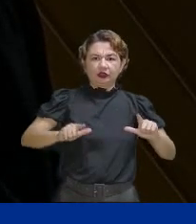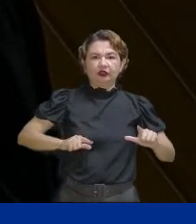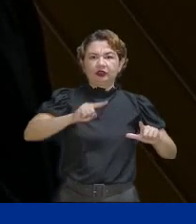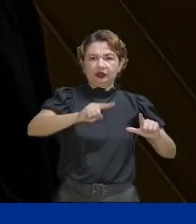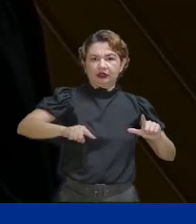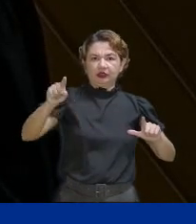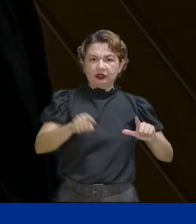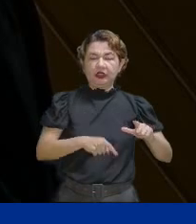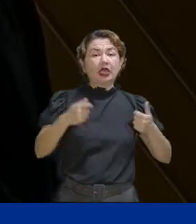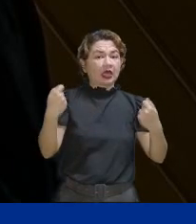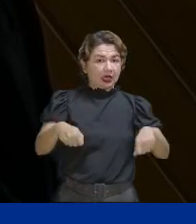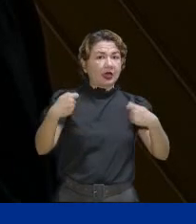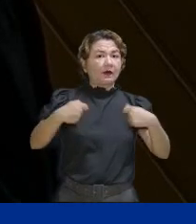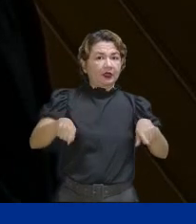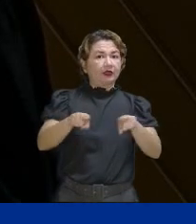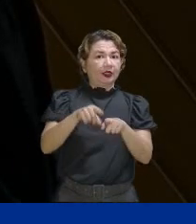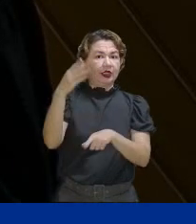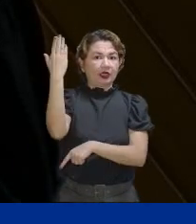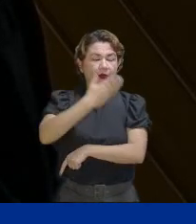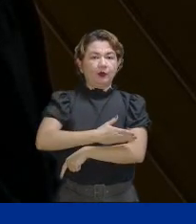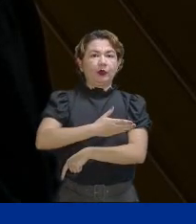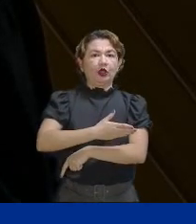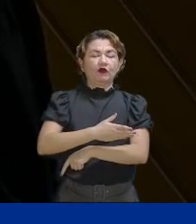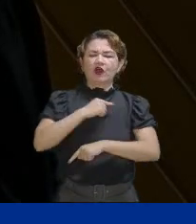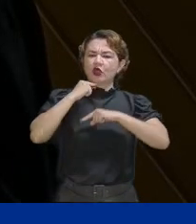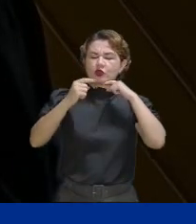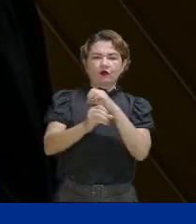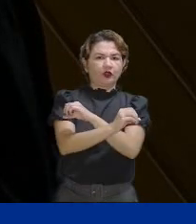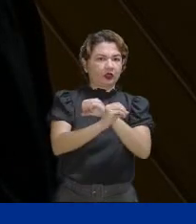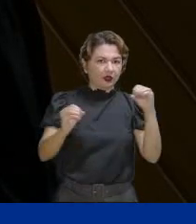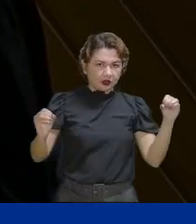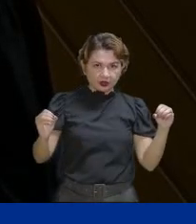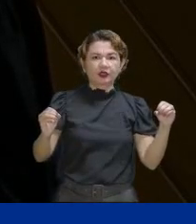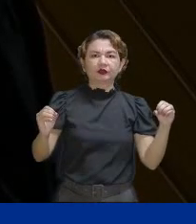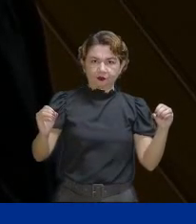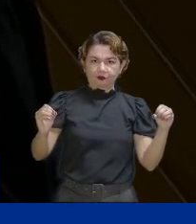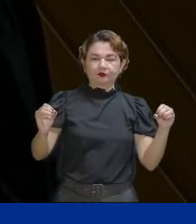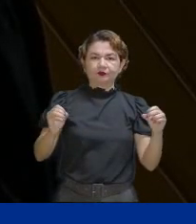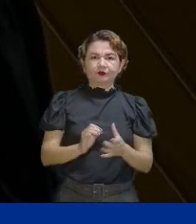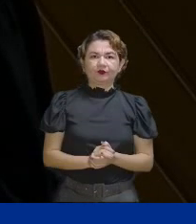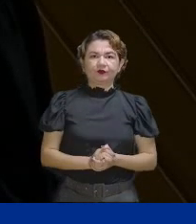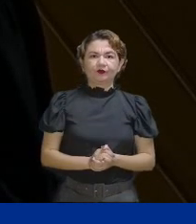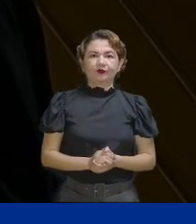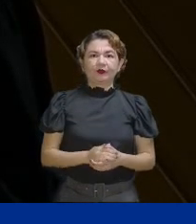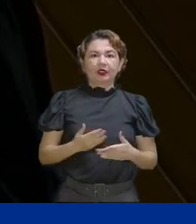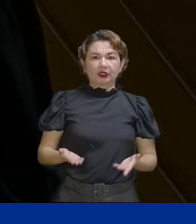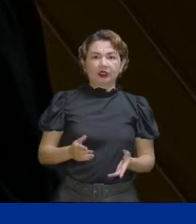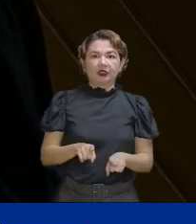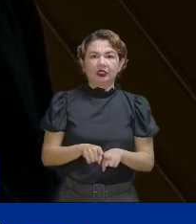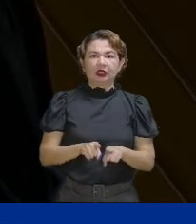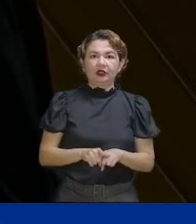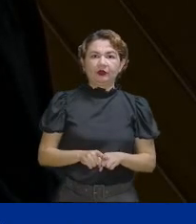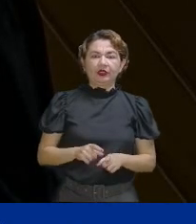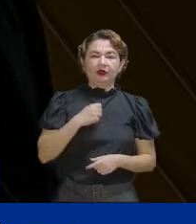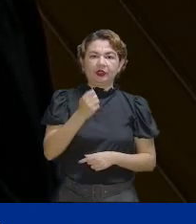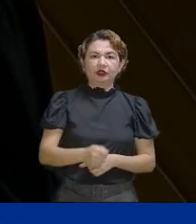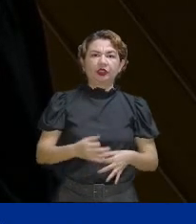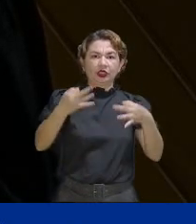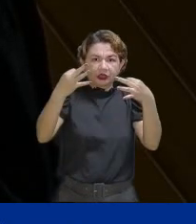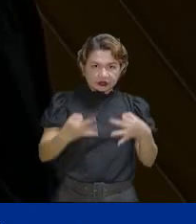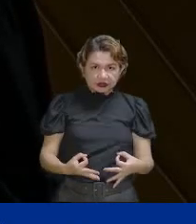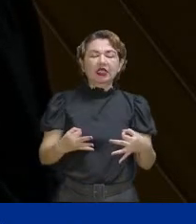mandatos políticos. É preciso que a prova seja indubitável e inconteste, de forma que, ao final da demanda, o magistrado tenha